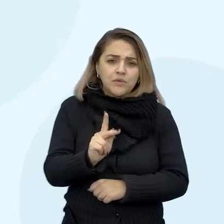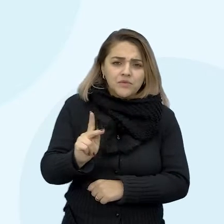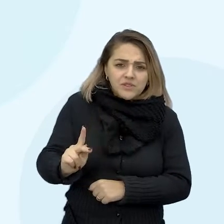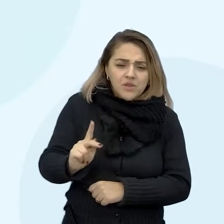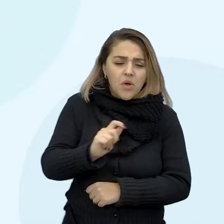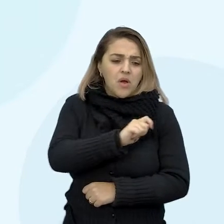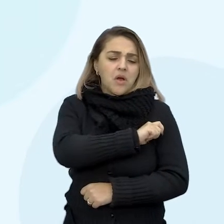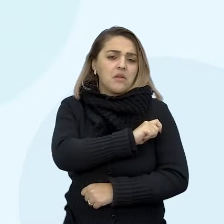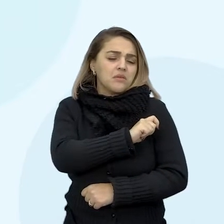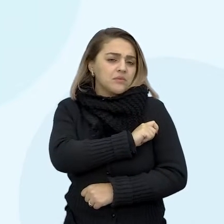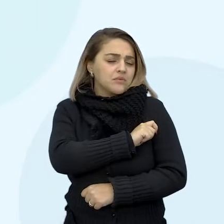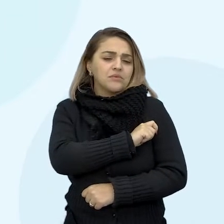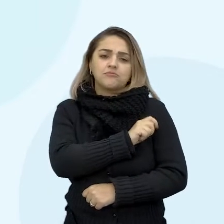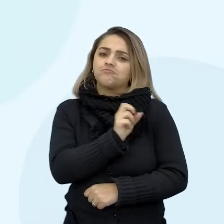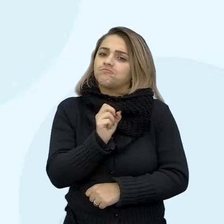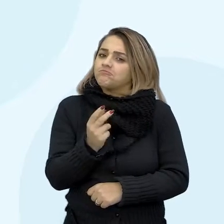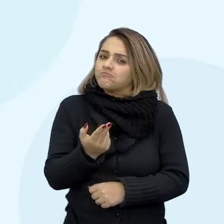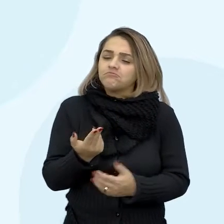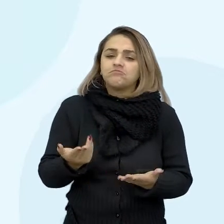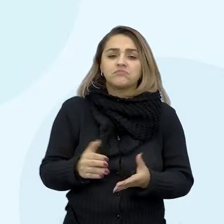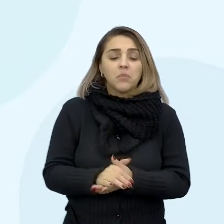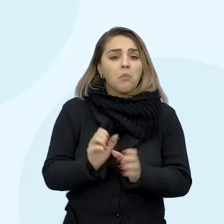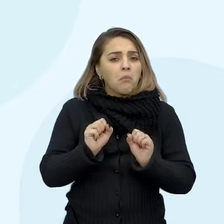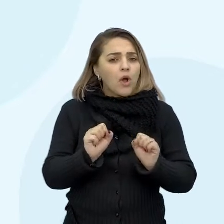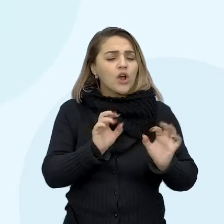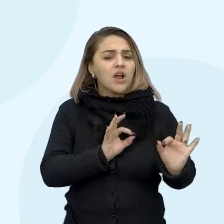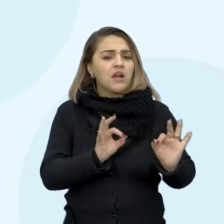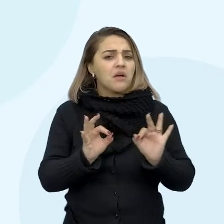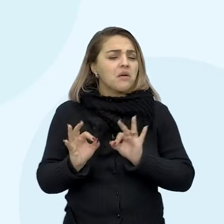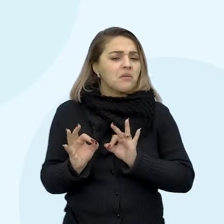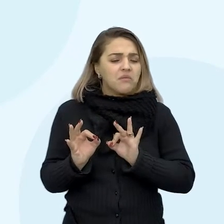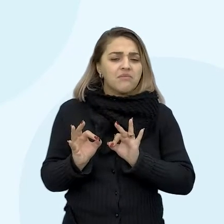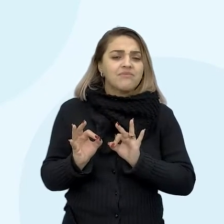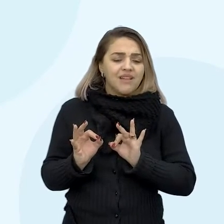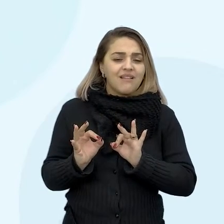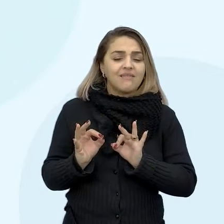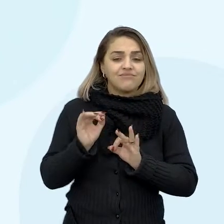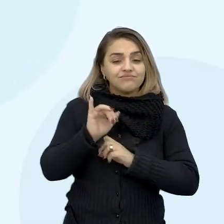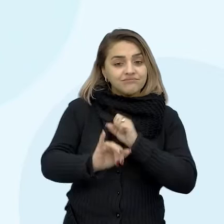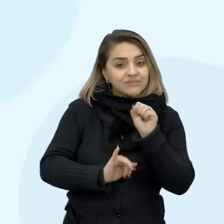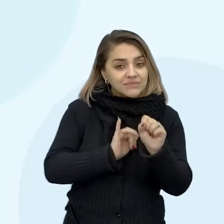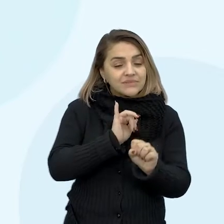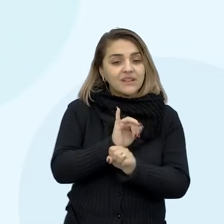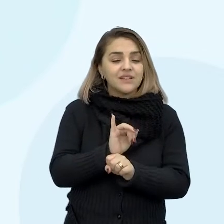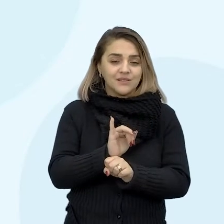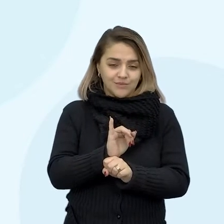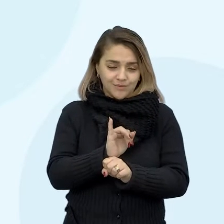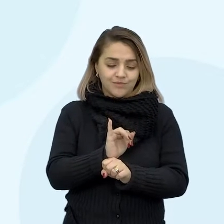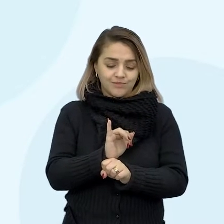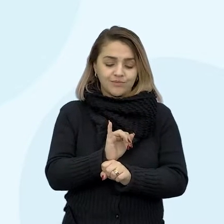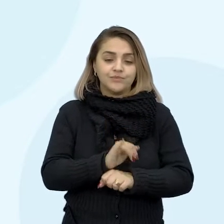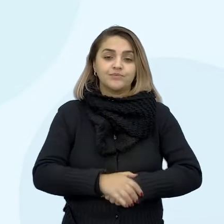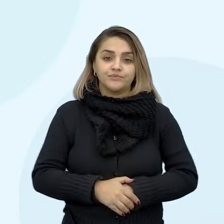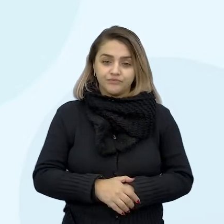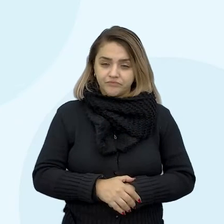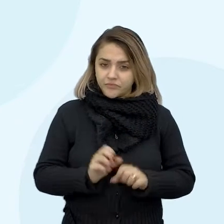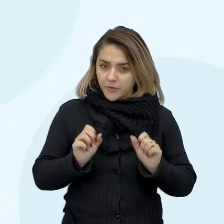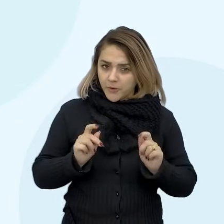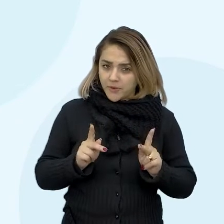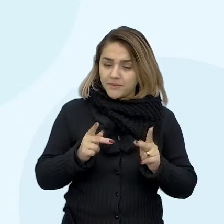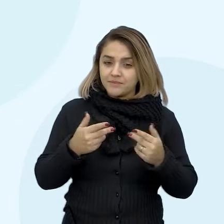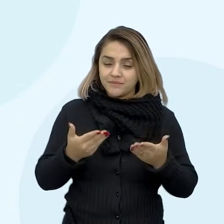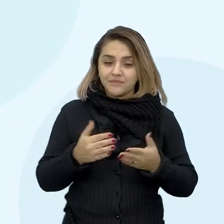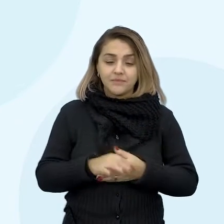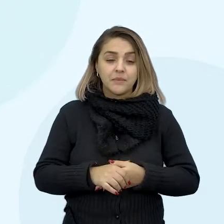o aluninho, fazer o acompanhamento disso pela web, pela internet, ok?